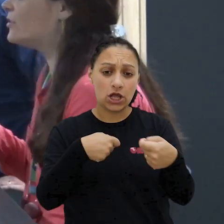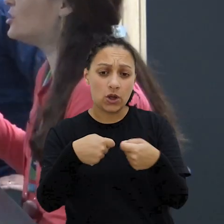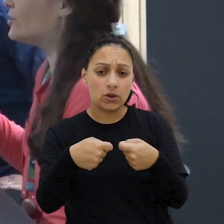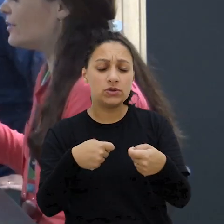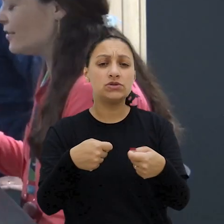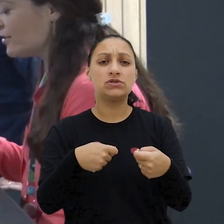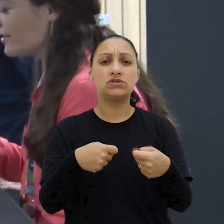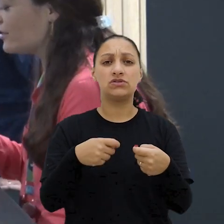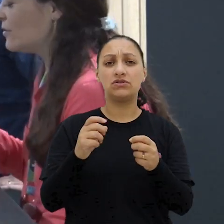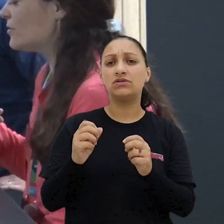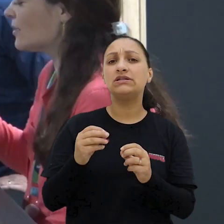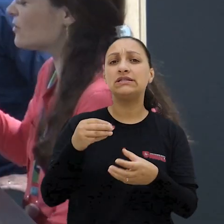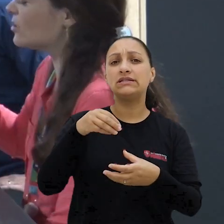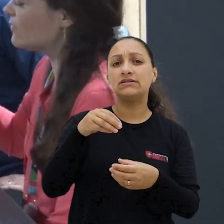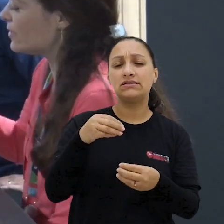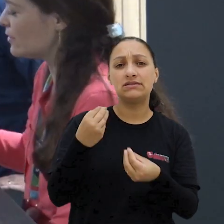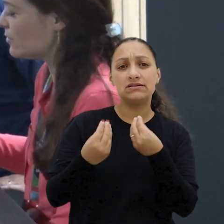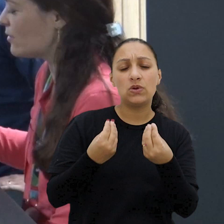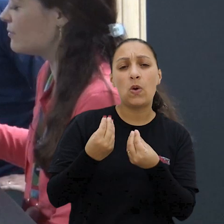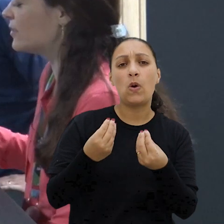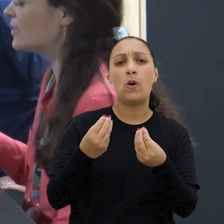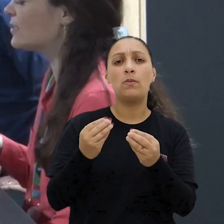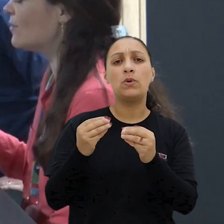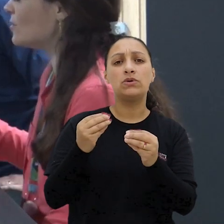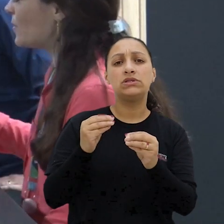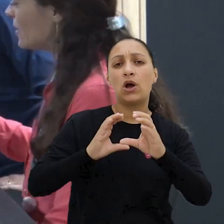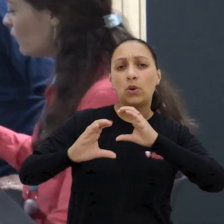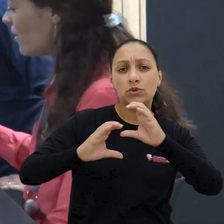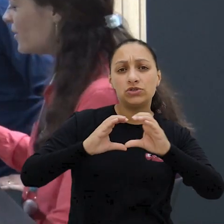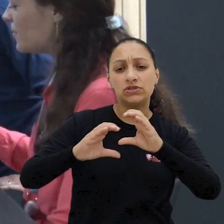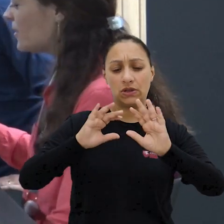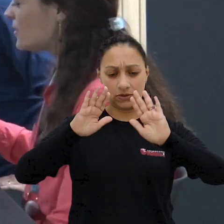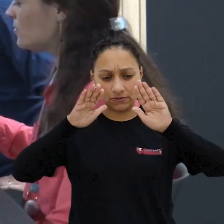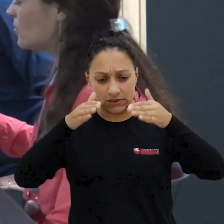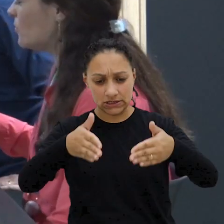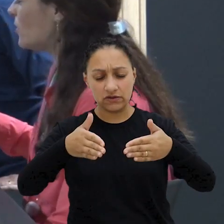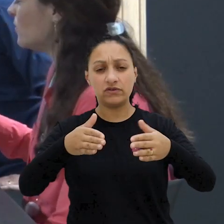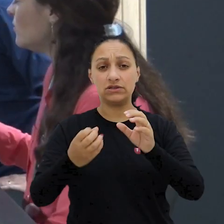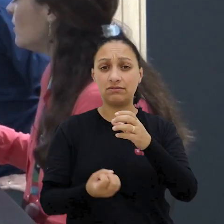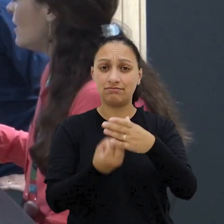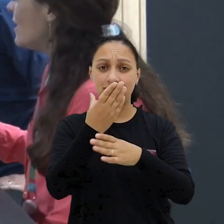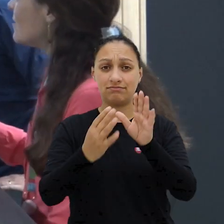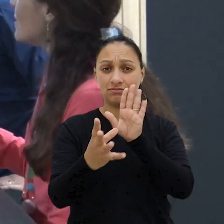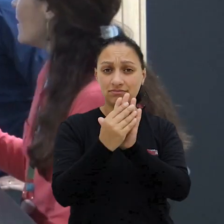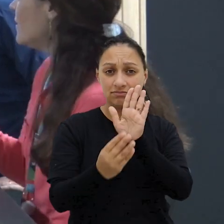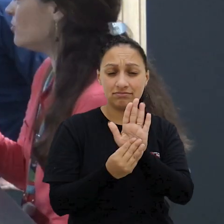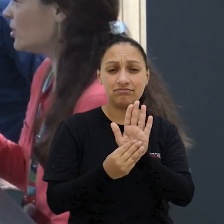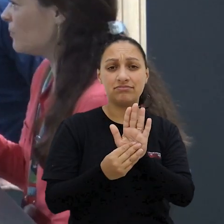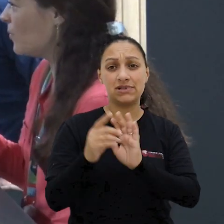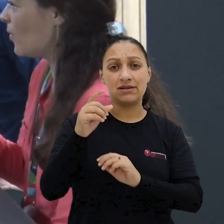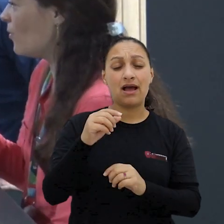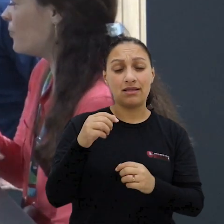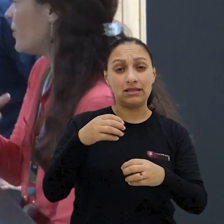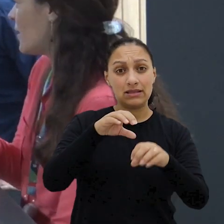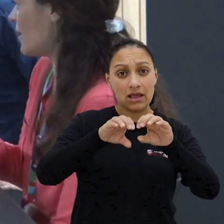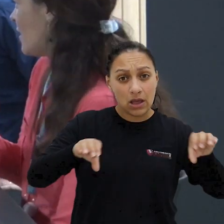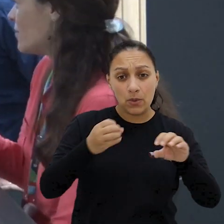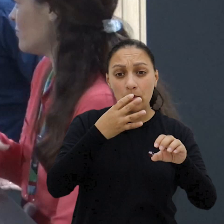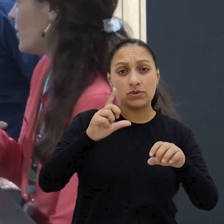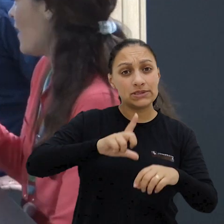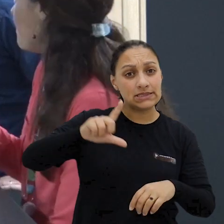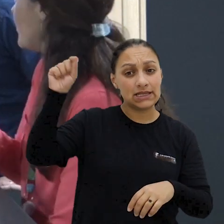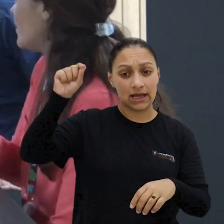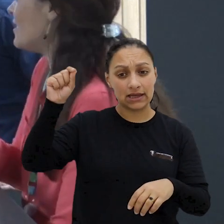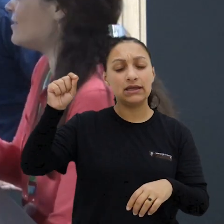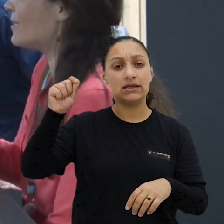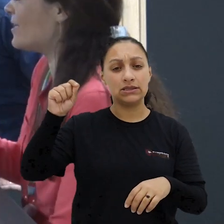negócio dentro da área da indústria criativa, dentro da comunicação, especificamente para a criação de conteúdo, saíram de Campo Bom por